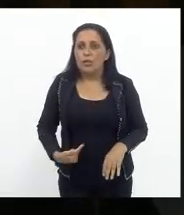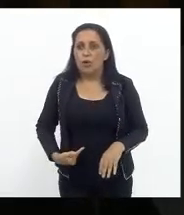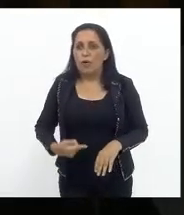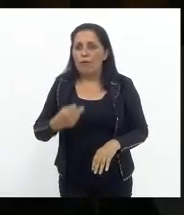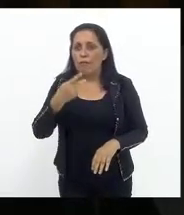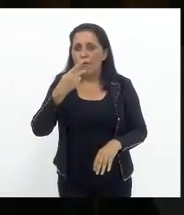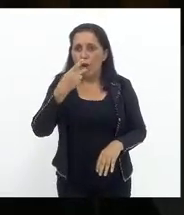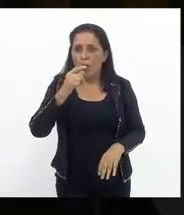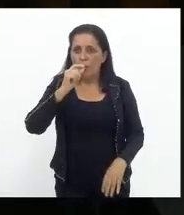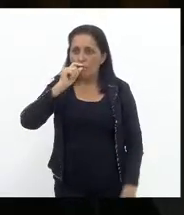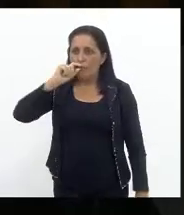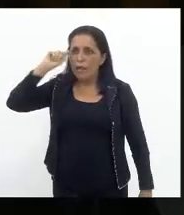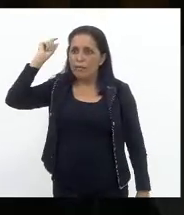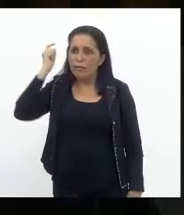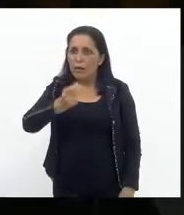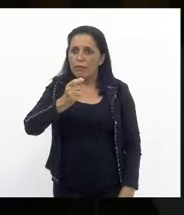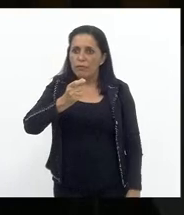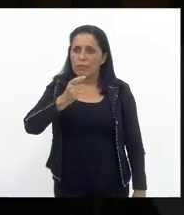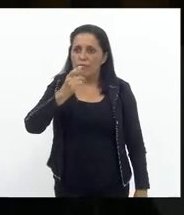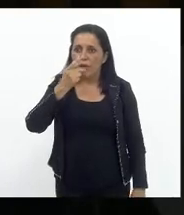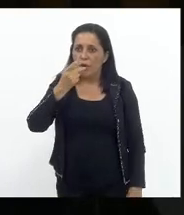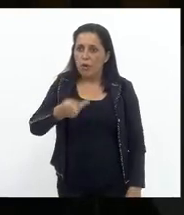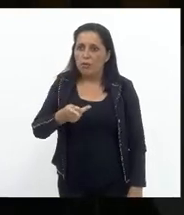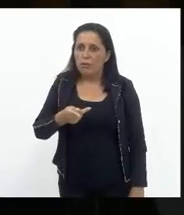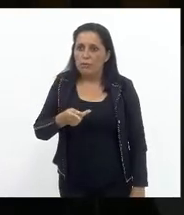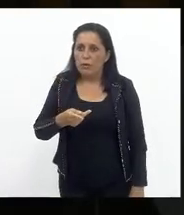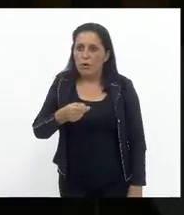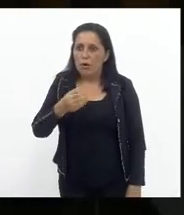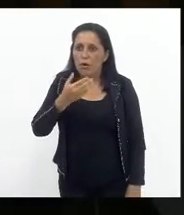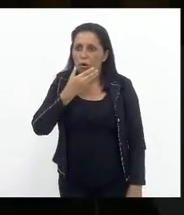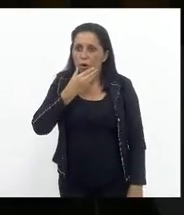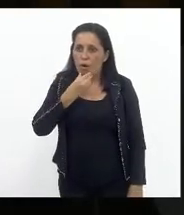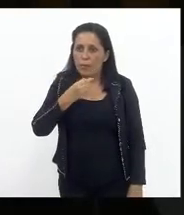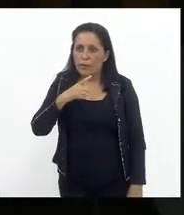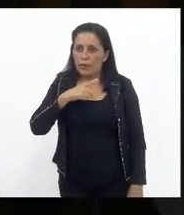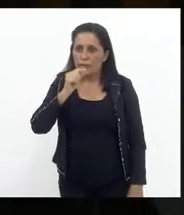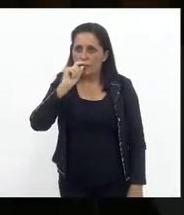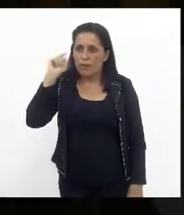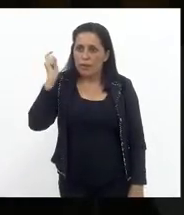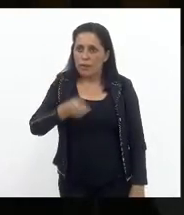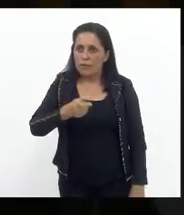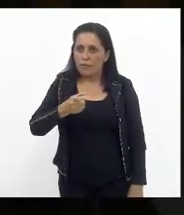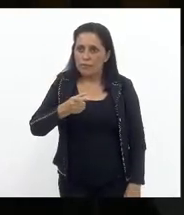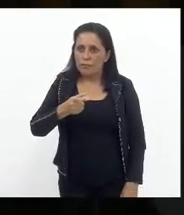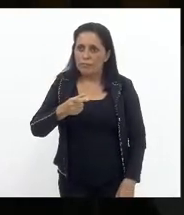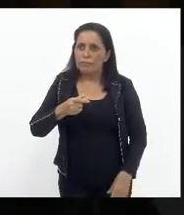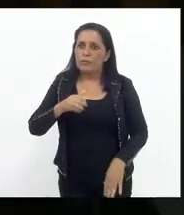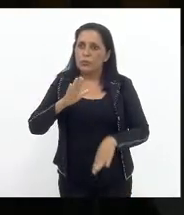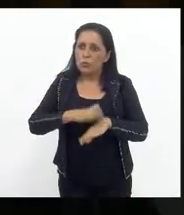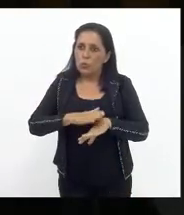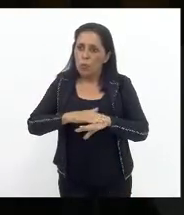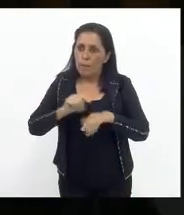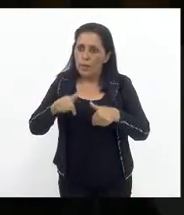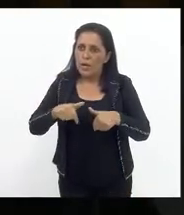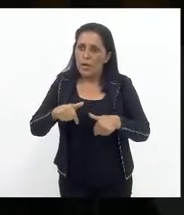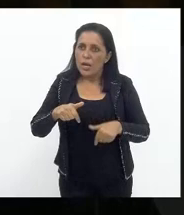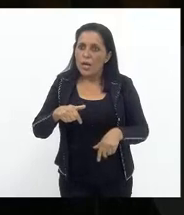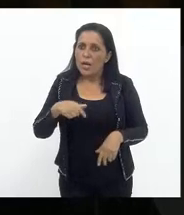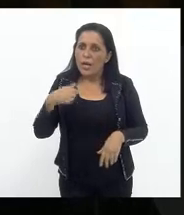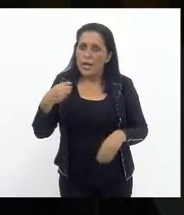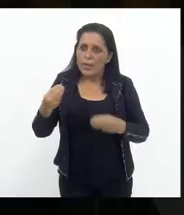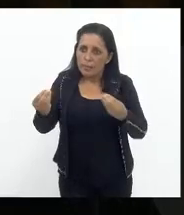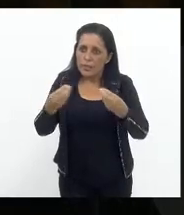a palavra, porque homem que tem palavra cumpre. E ele me deu